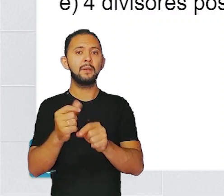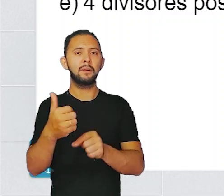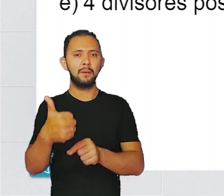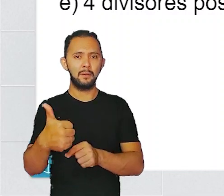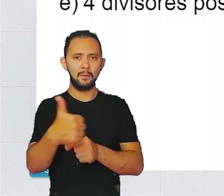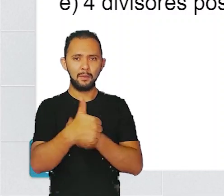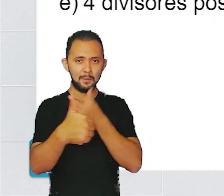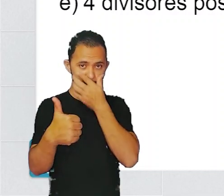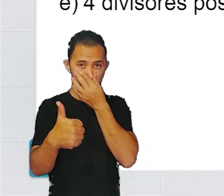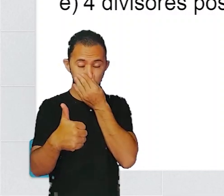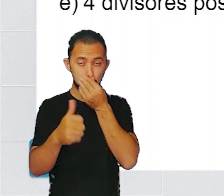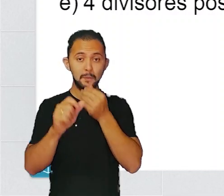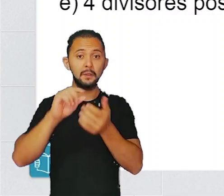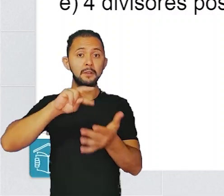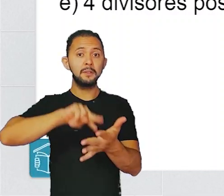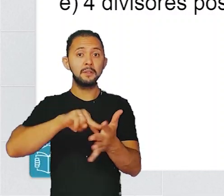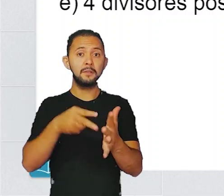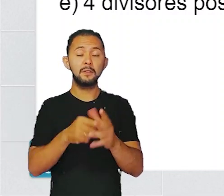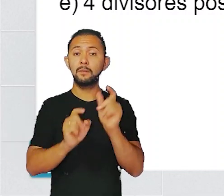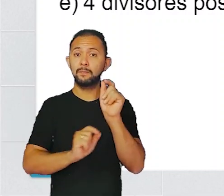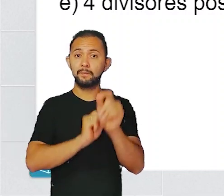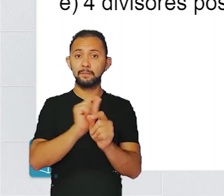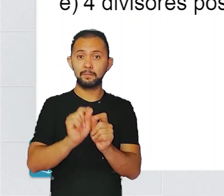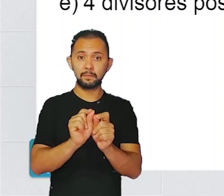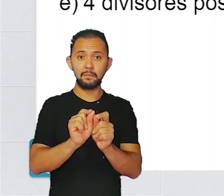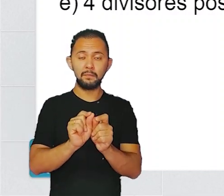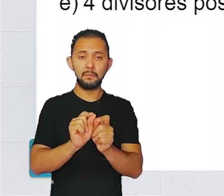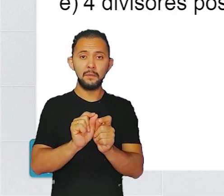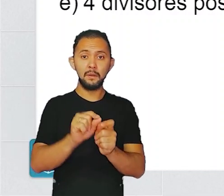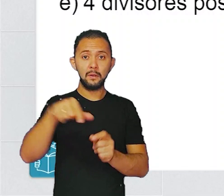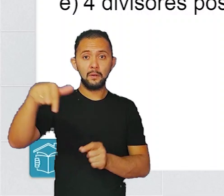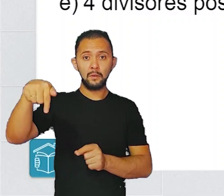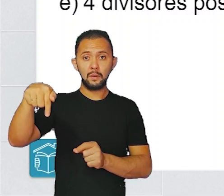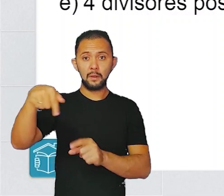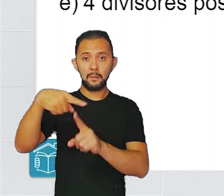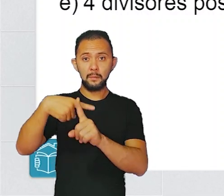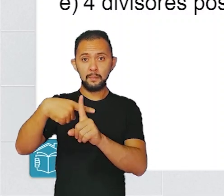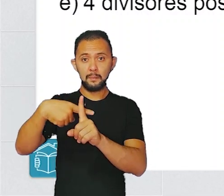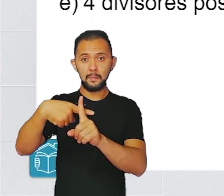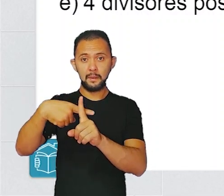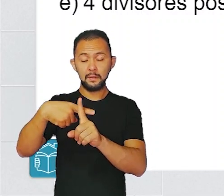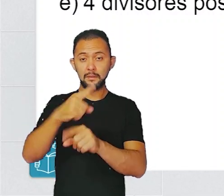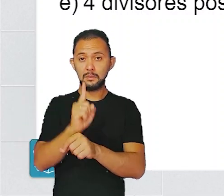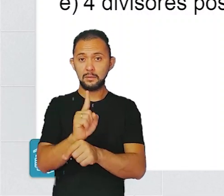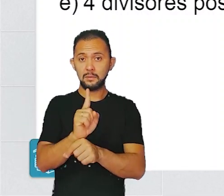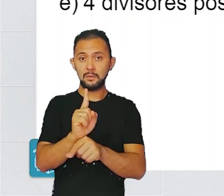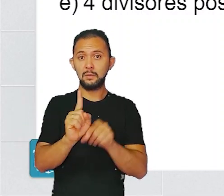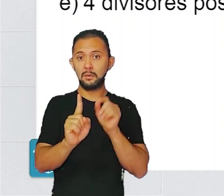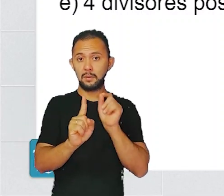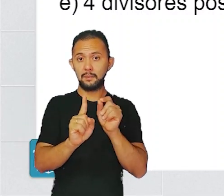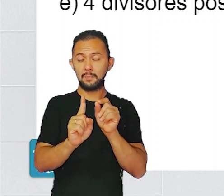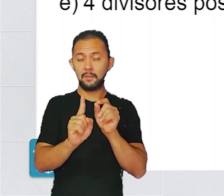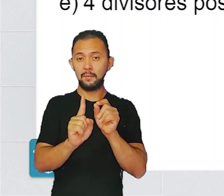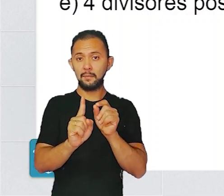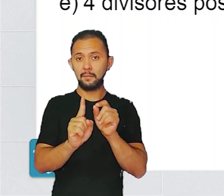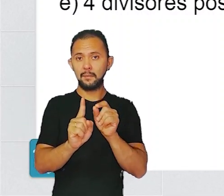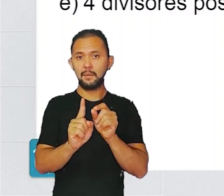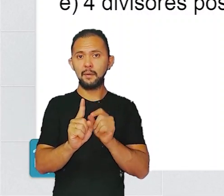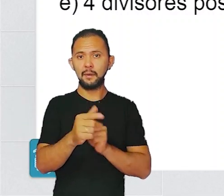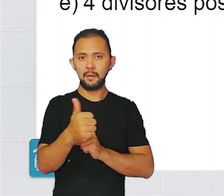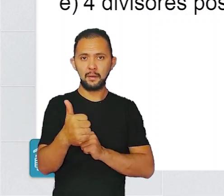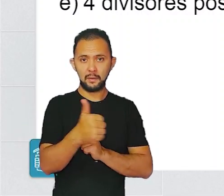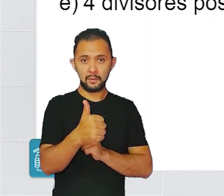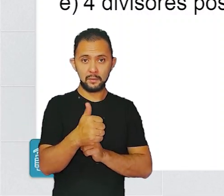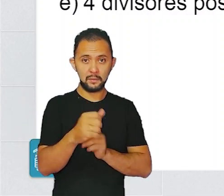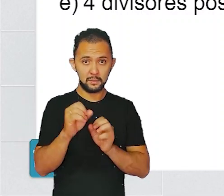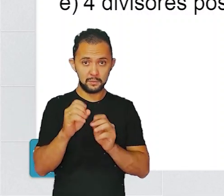Isso significa, pessoal, de forma bem tranquila, que esse Q mais 1, ele é o 11. Ele